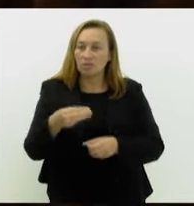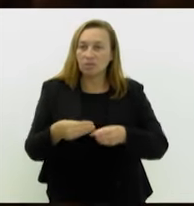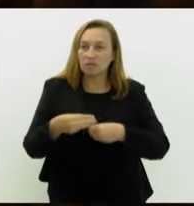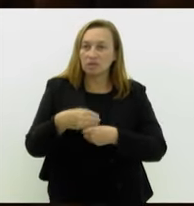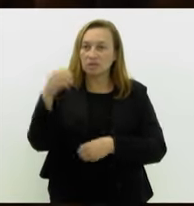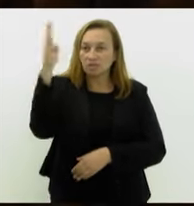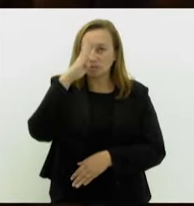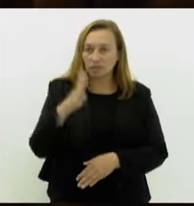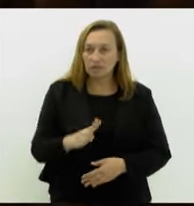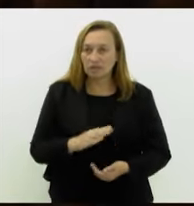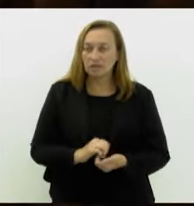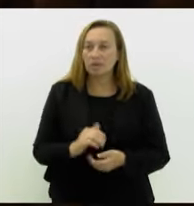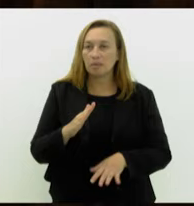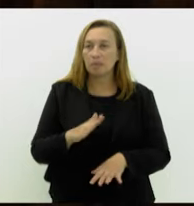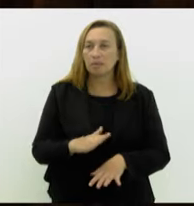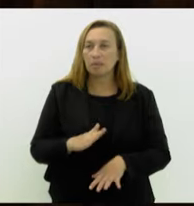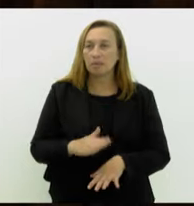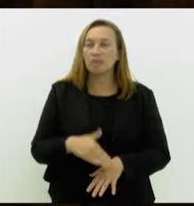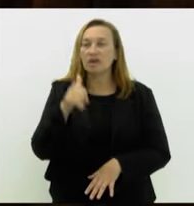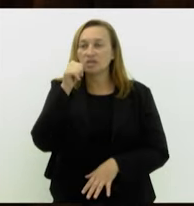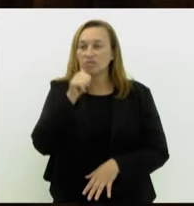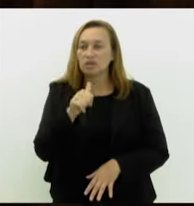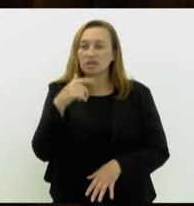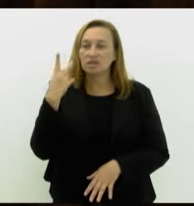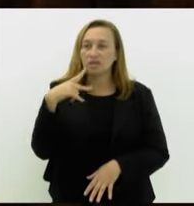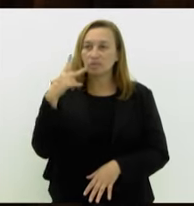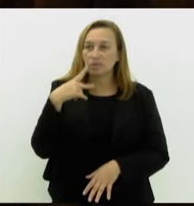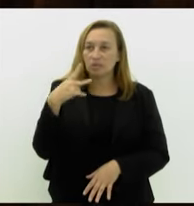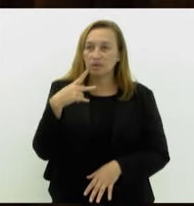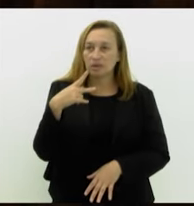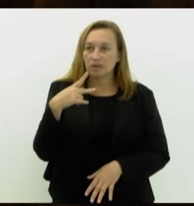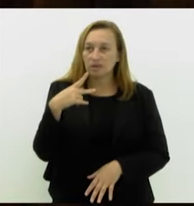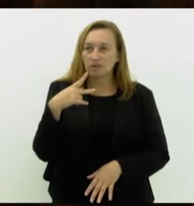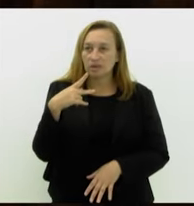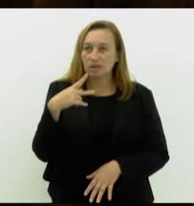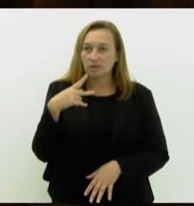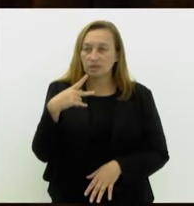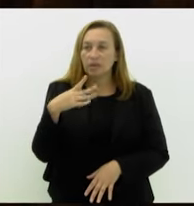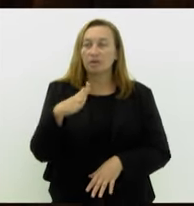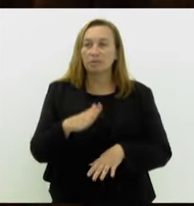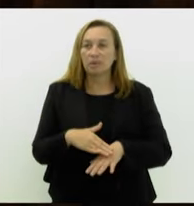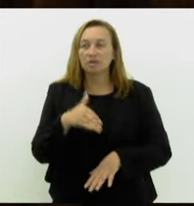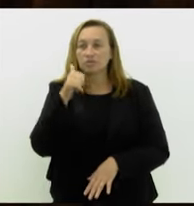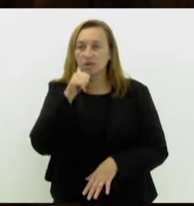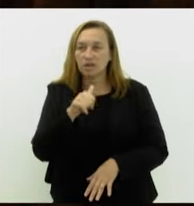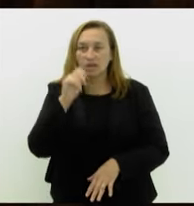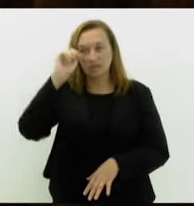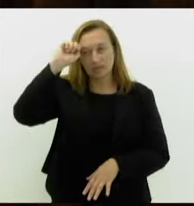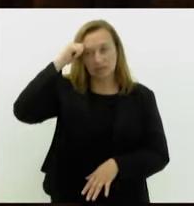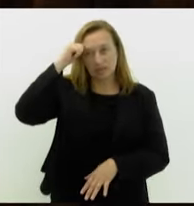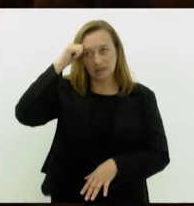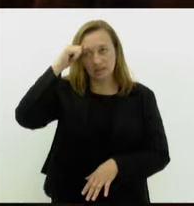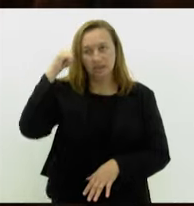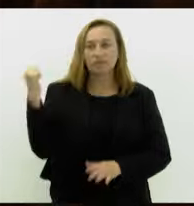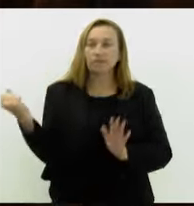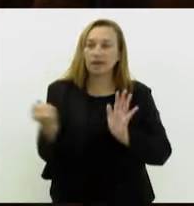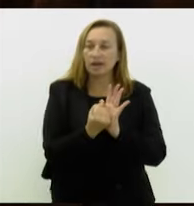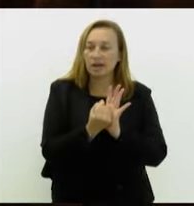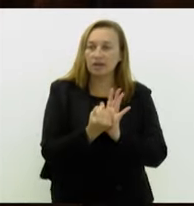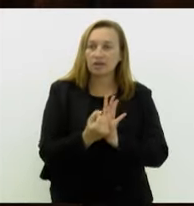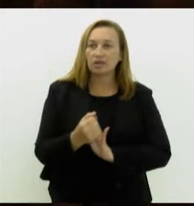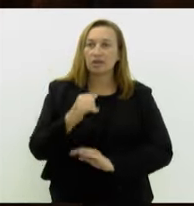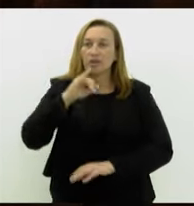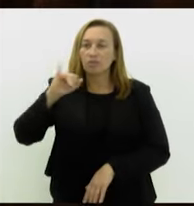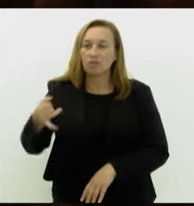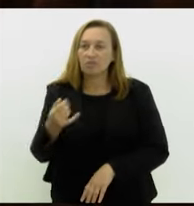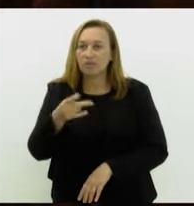mais mulheres na política mas mulheres negras marcadamente e eu aproveito